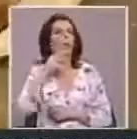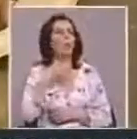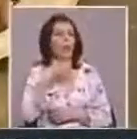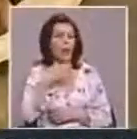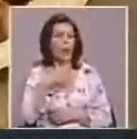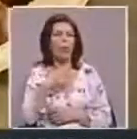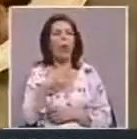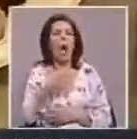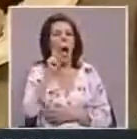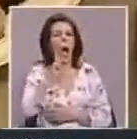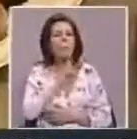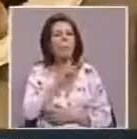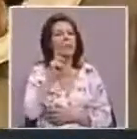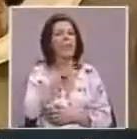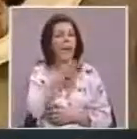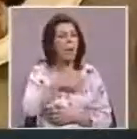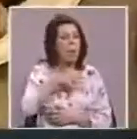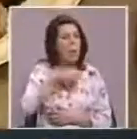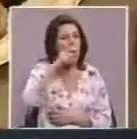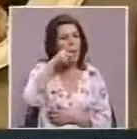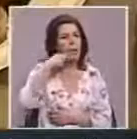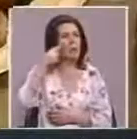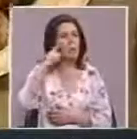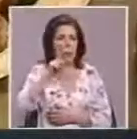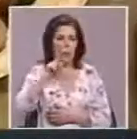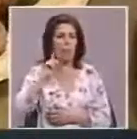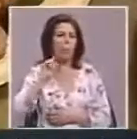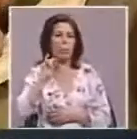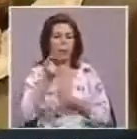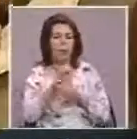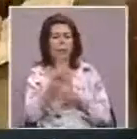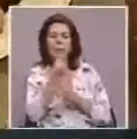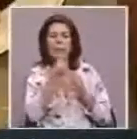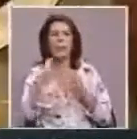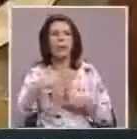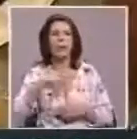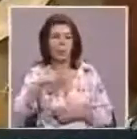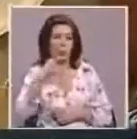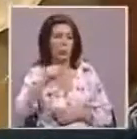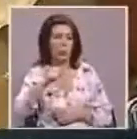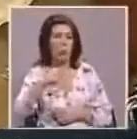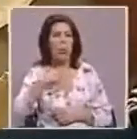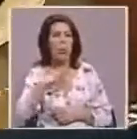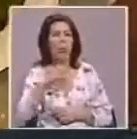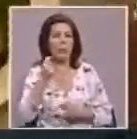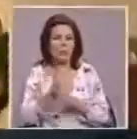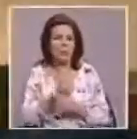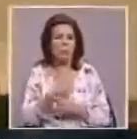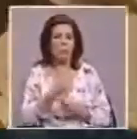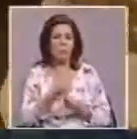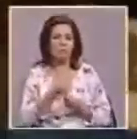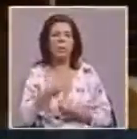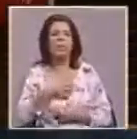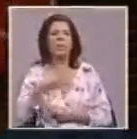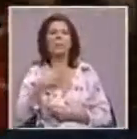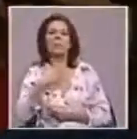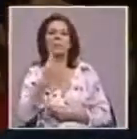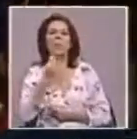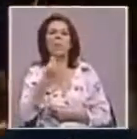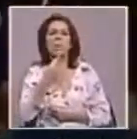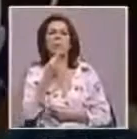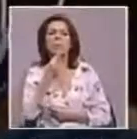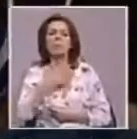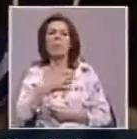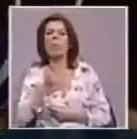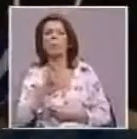A menina esteve-me agora a explicar. E é importante ir conhecendo também os produtos que há por Portugal. Sim, porque eu já estive para comprar e não comprei com o receio de